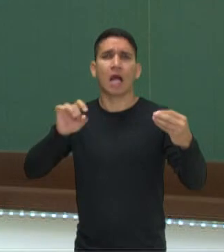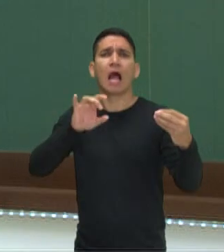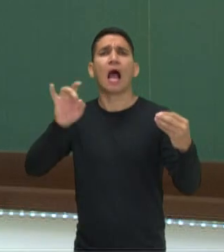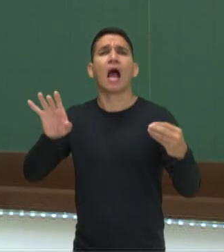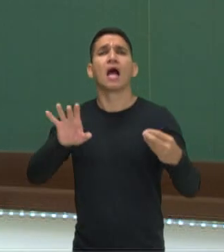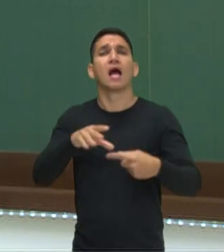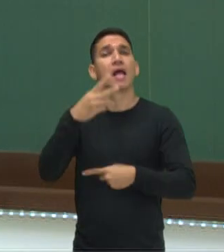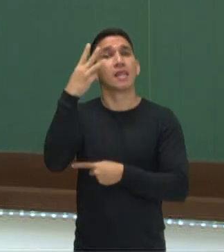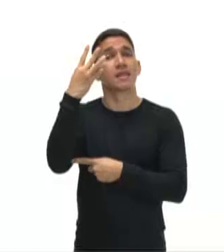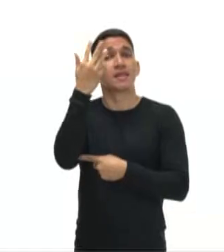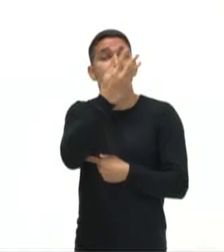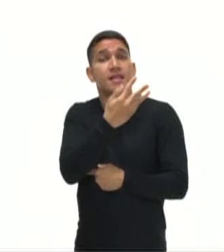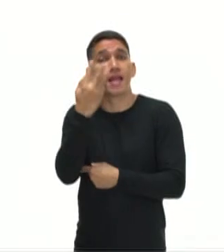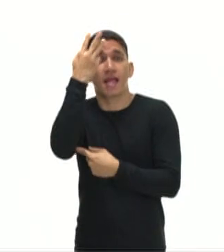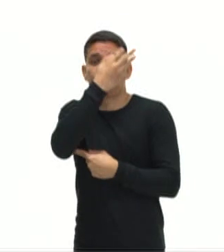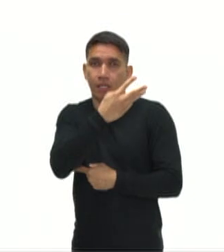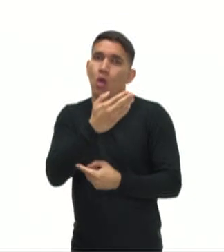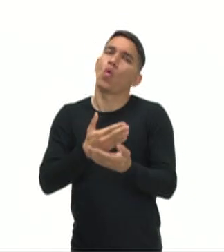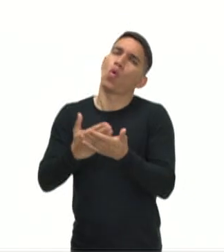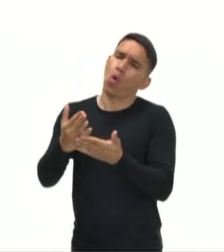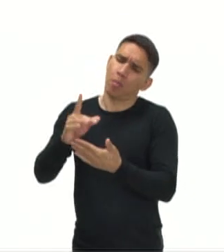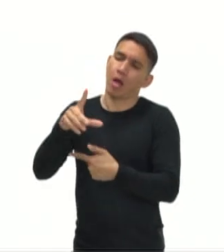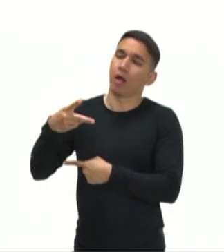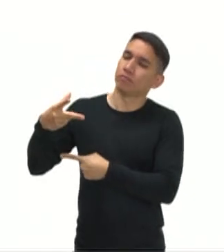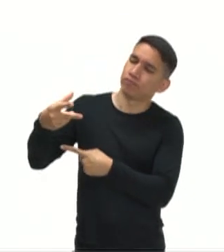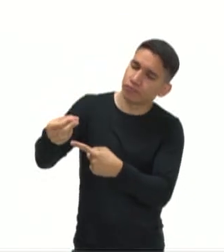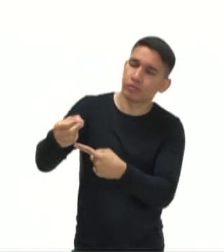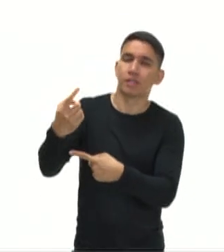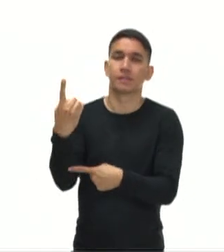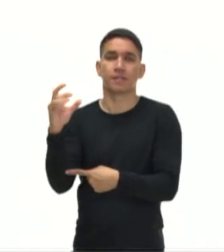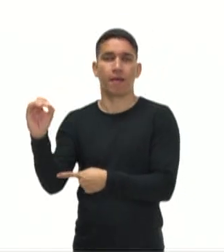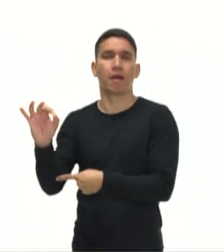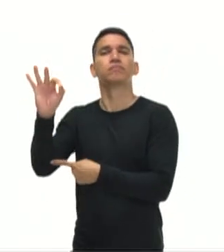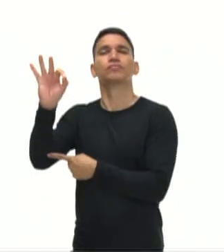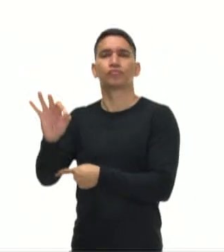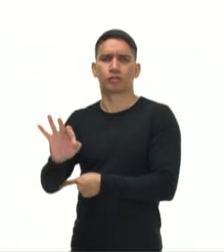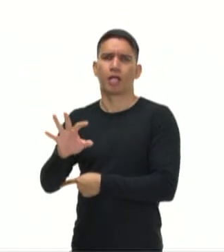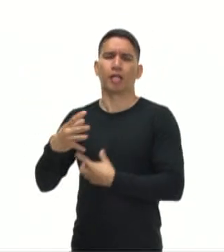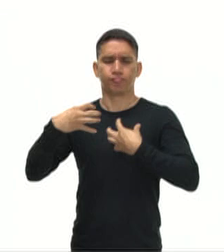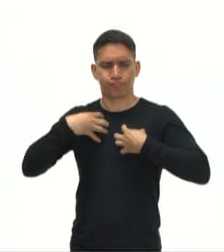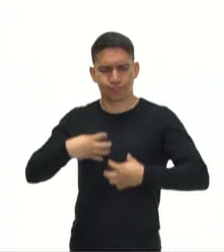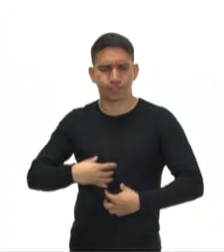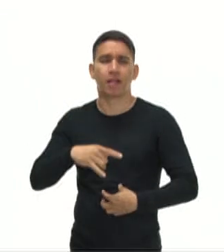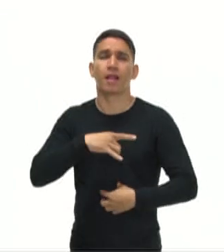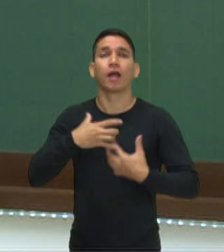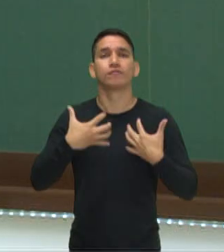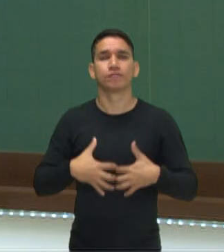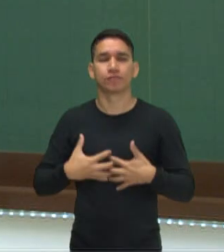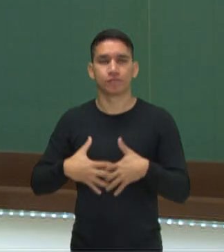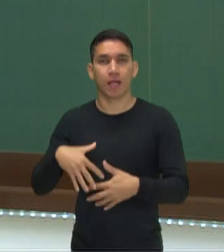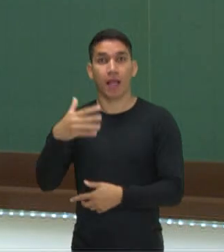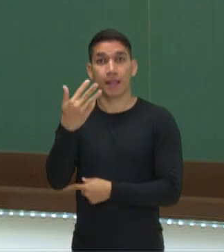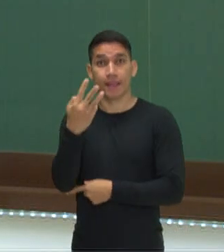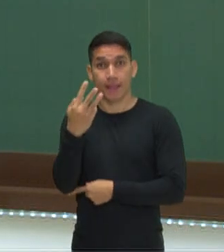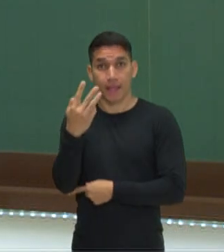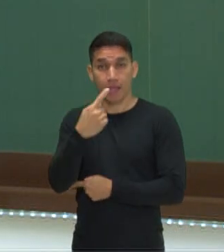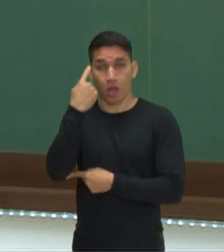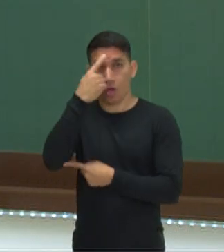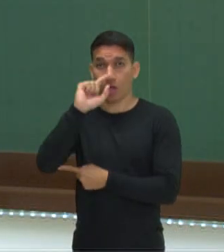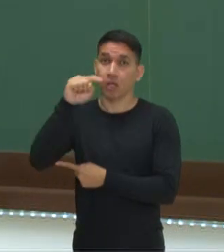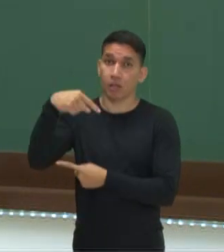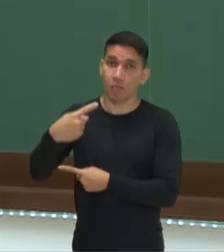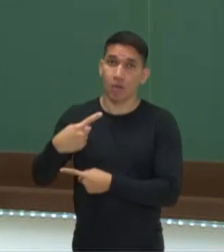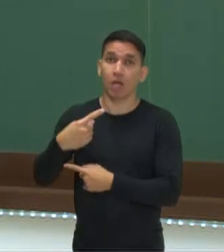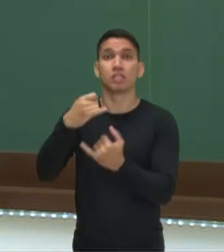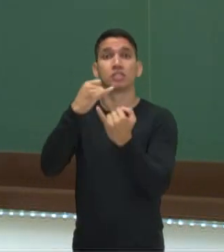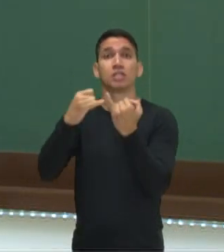no início, 100%. 100% da dose ainda está no organismo. 13 horas depois, 50.